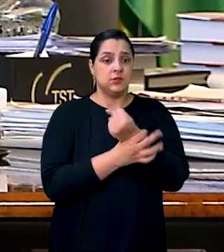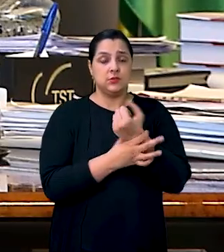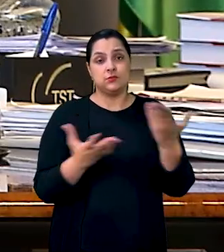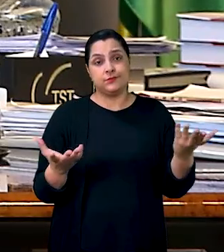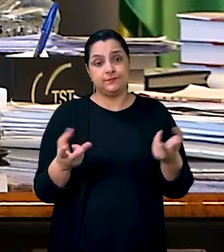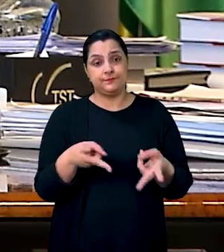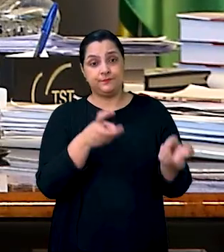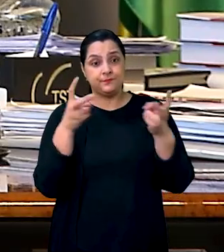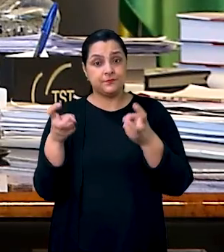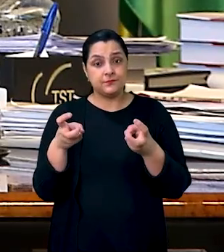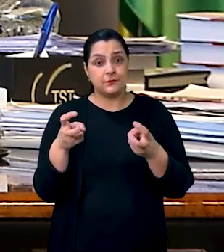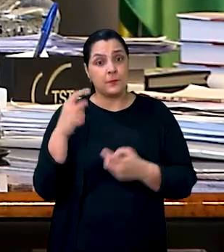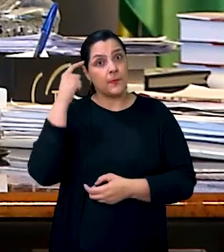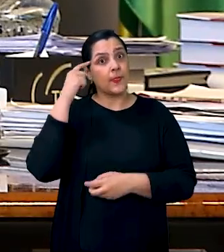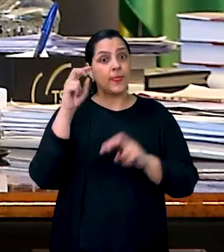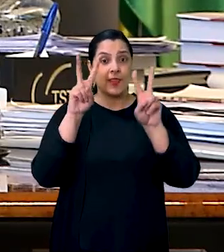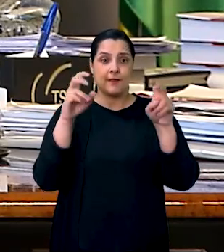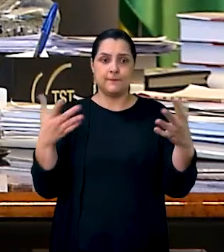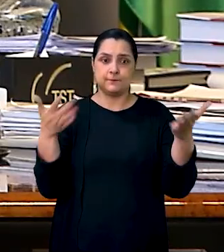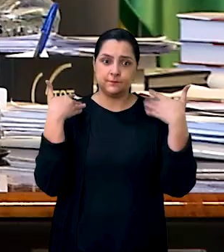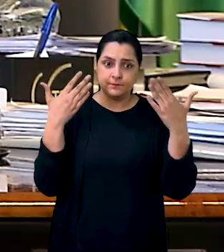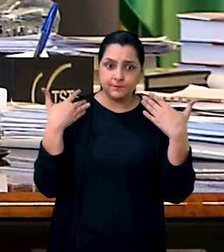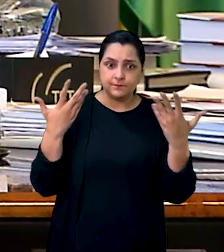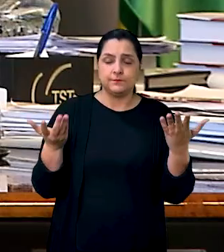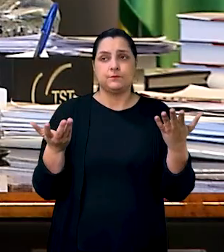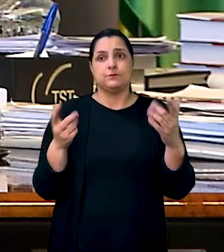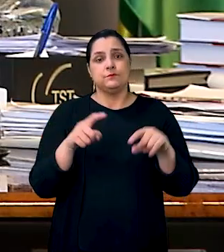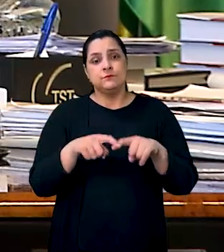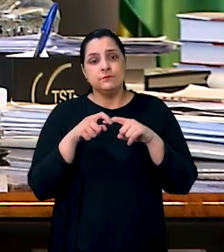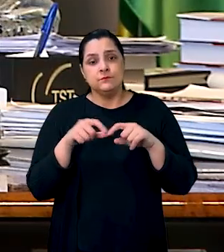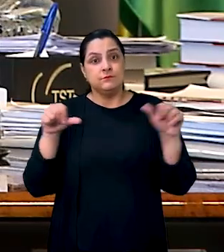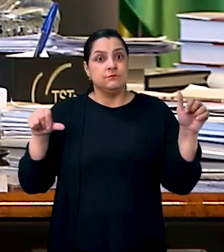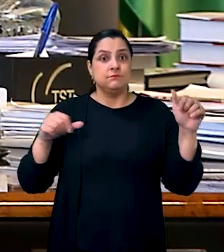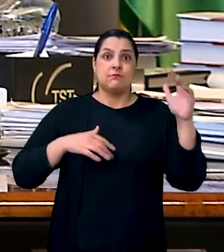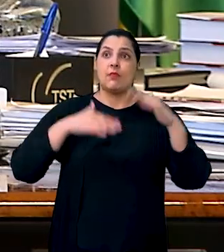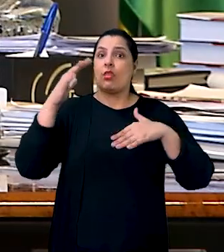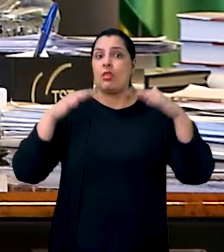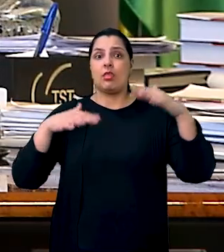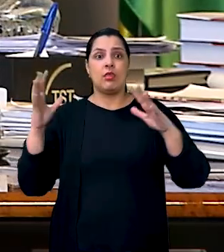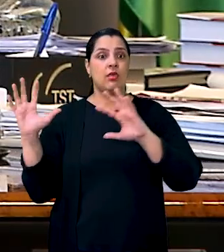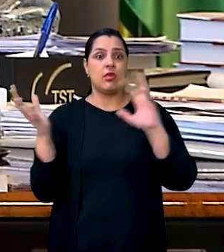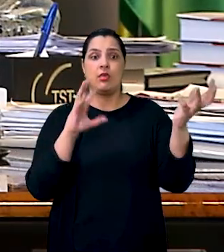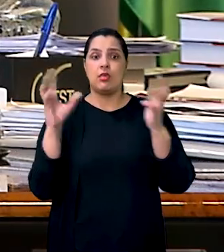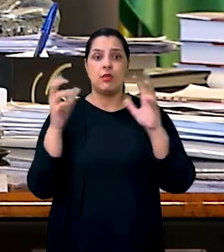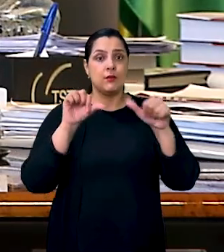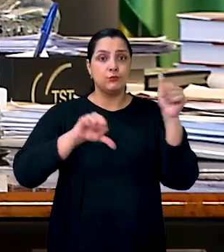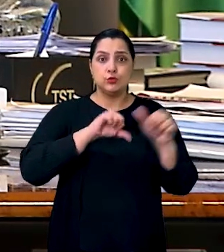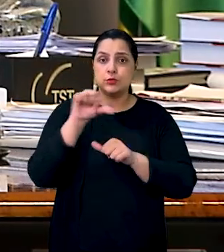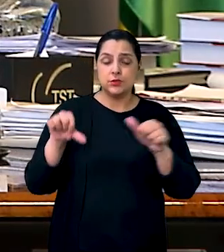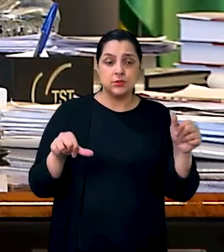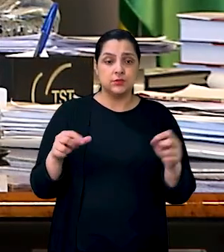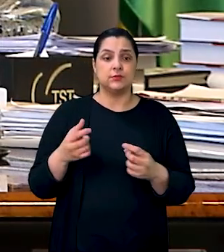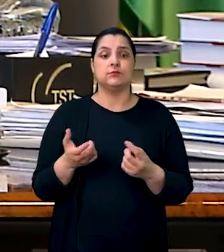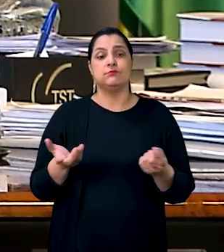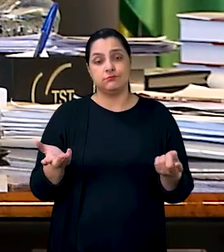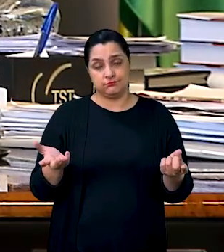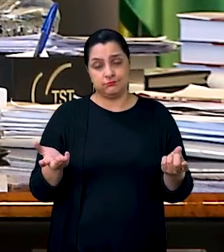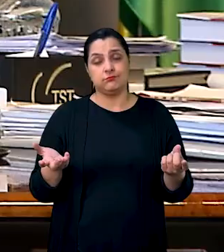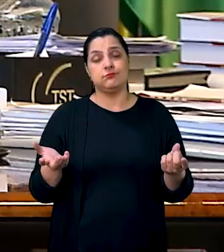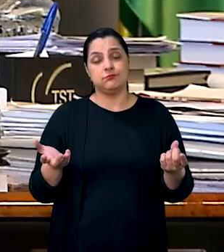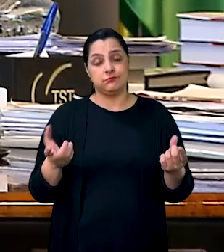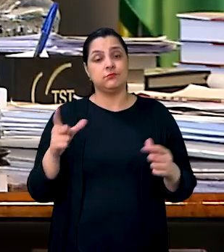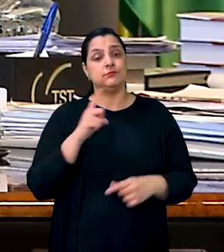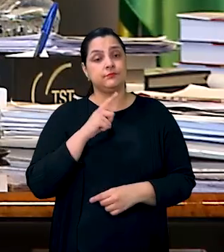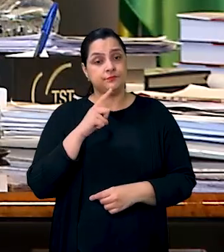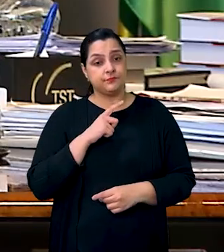E a percepção geral também, que esse tema do calor, até pelo reflexo das mudanças climáticas, todo esse reflexo da mudança das formas de trabalho,